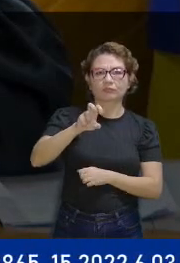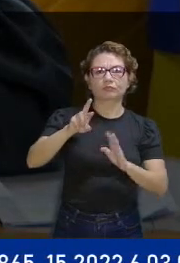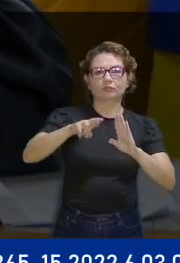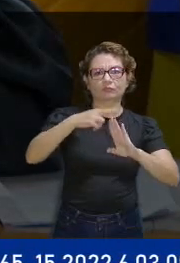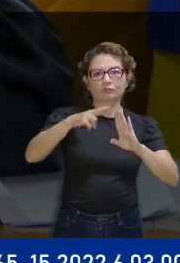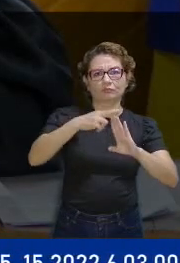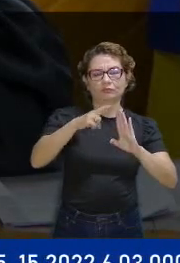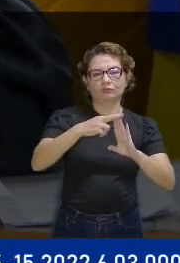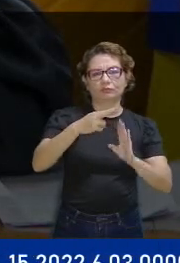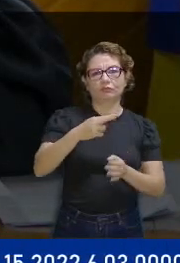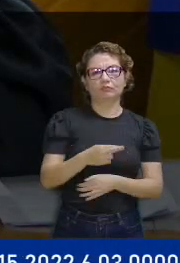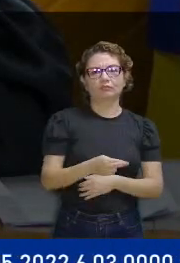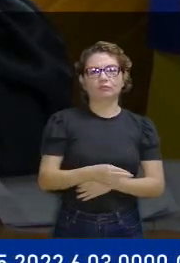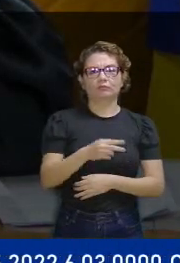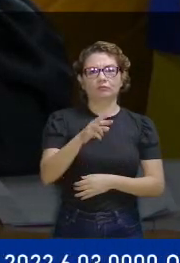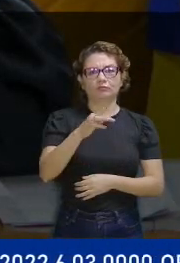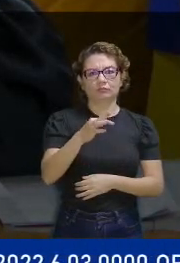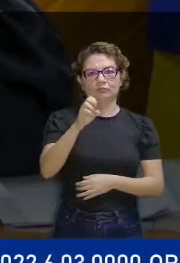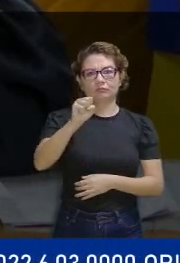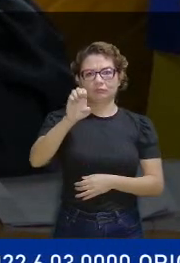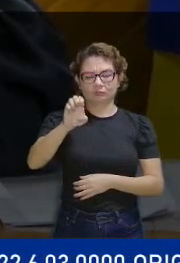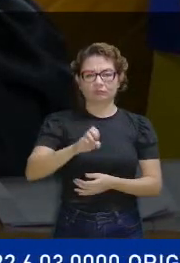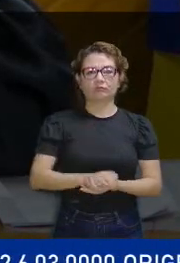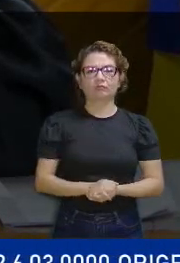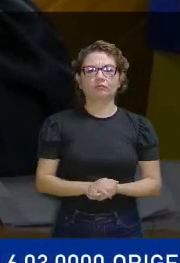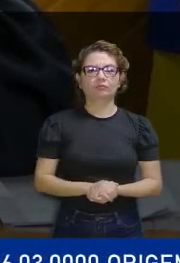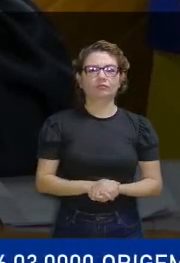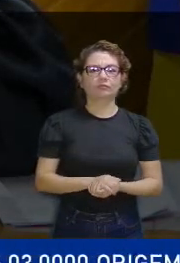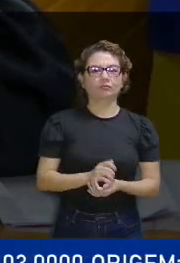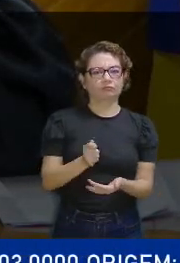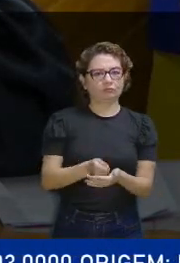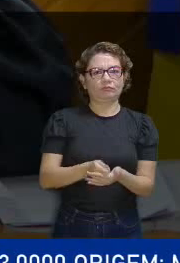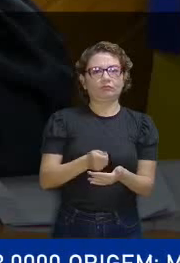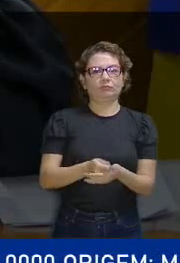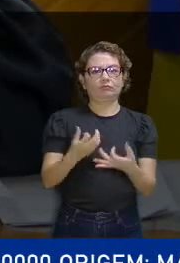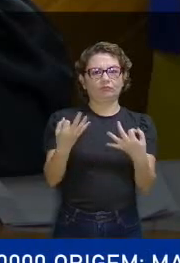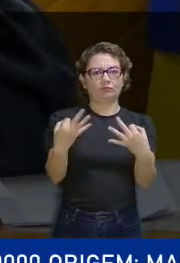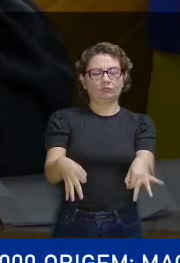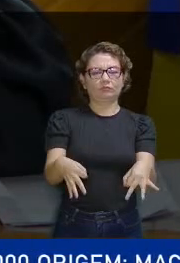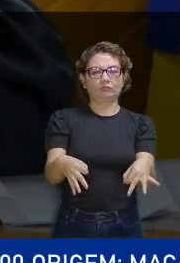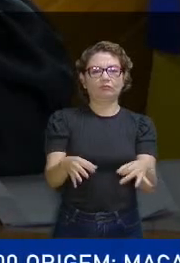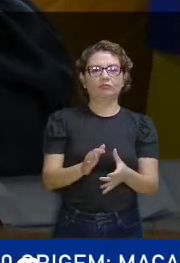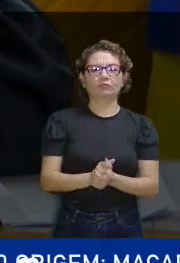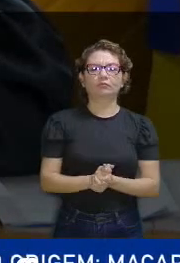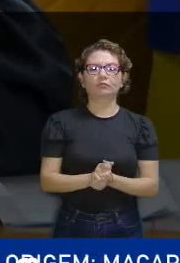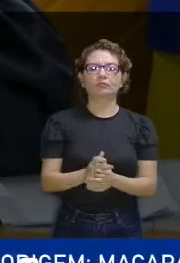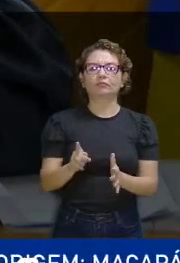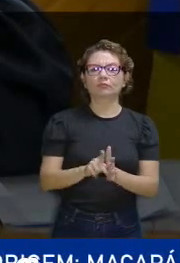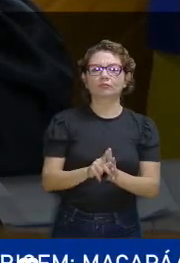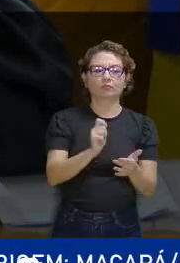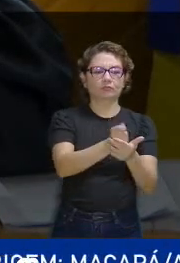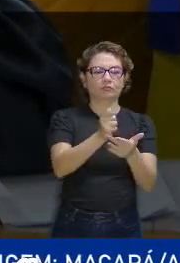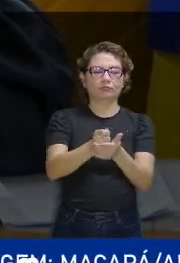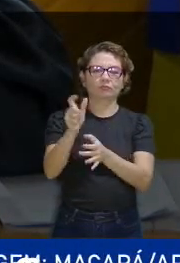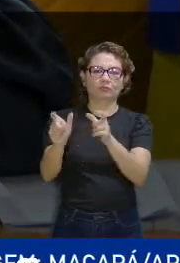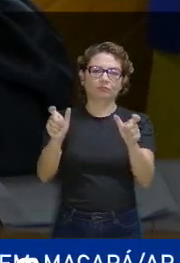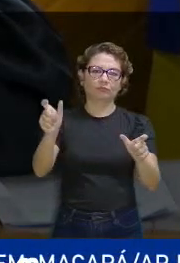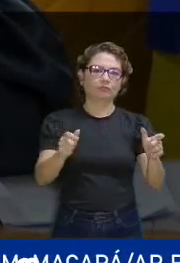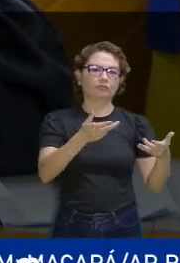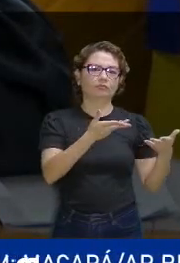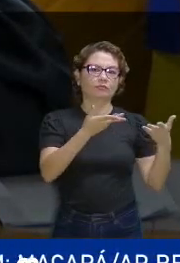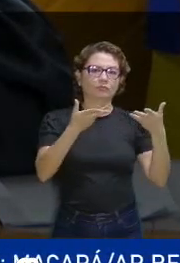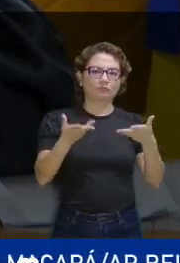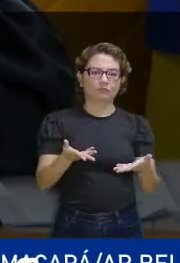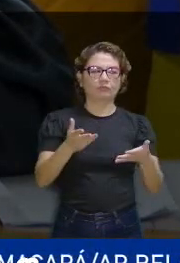TSE 23.607, e exige, para a validade da despesa com pessoal, a